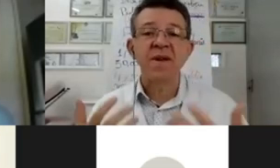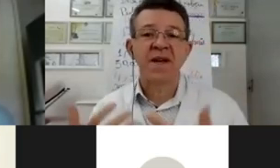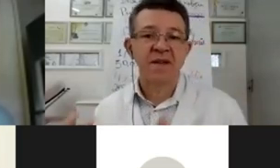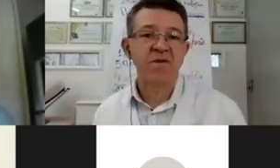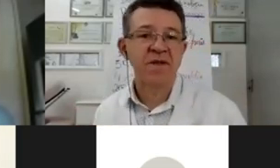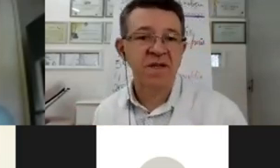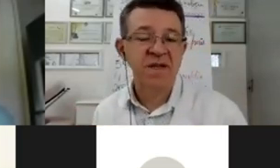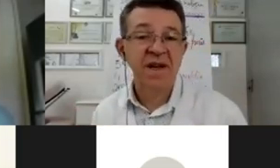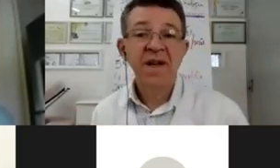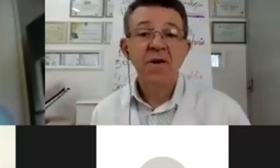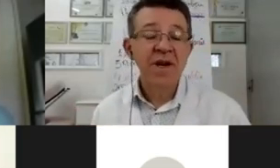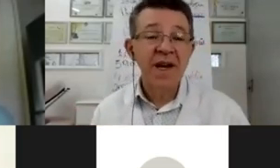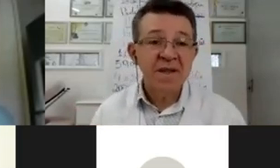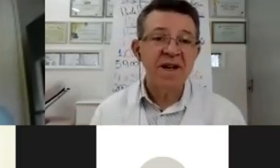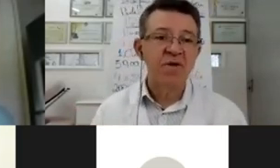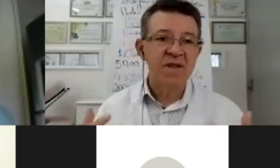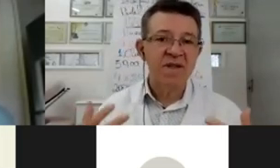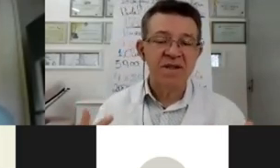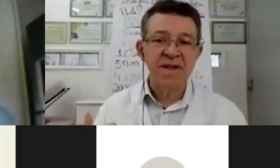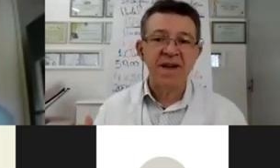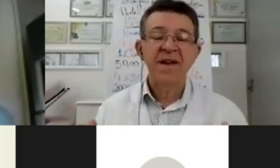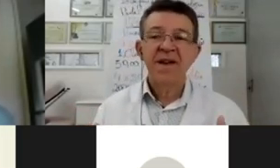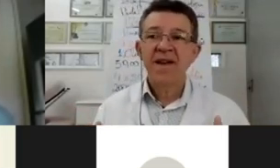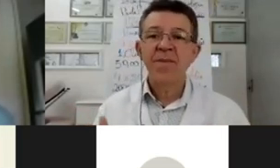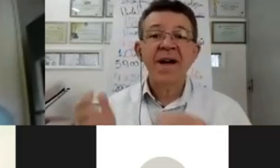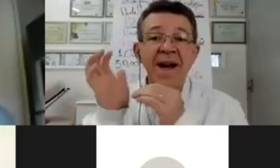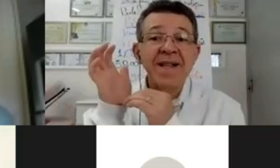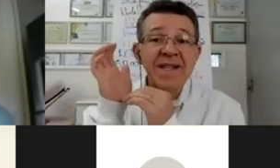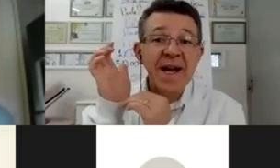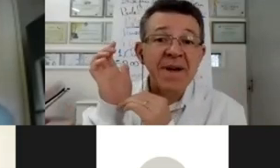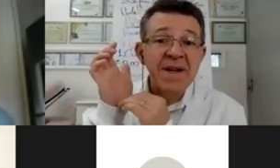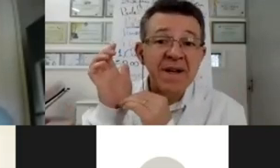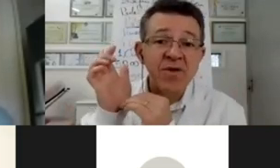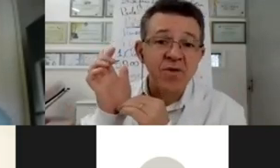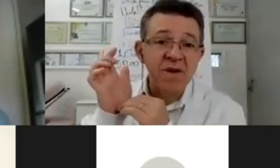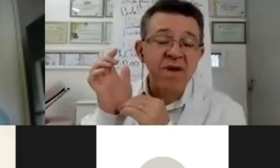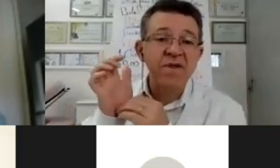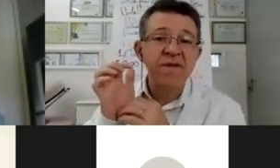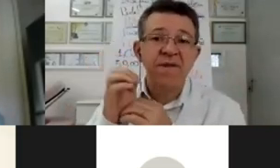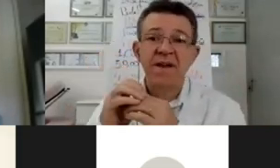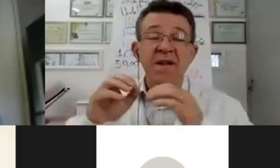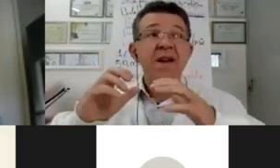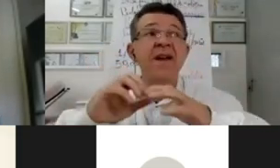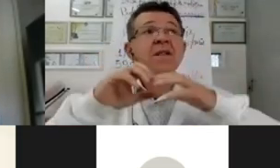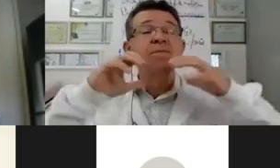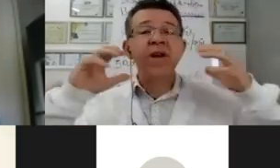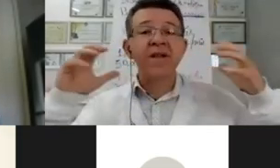precisa começar dando cortesia. O lance da cortesia é uma carta na manga sua, que você